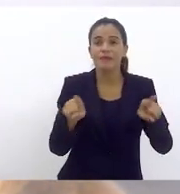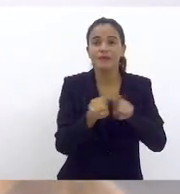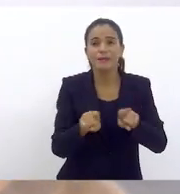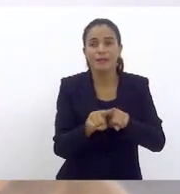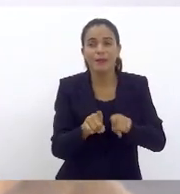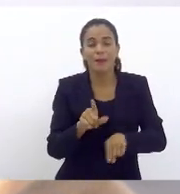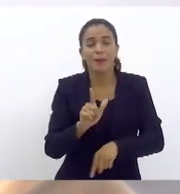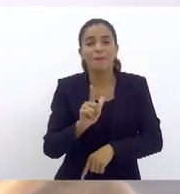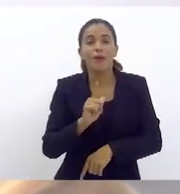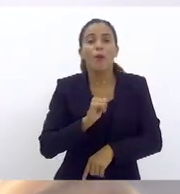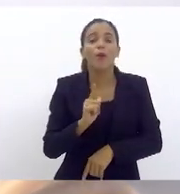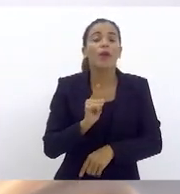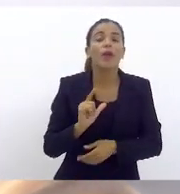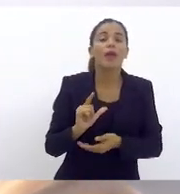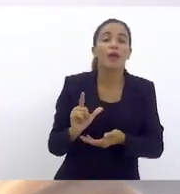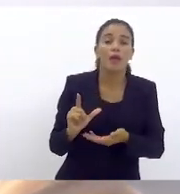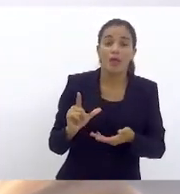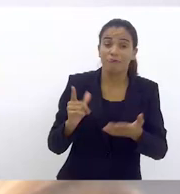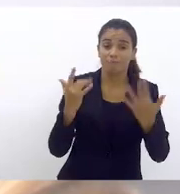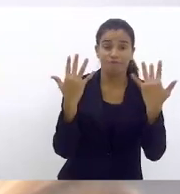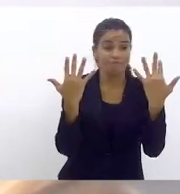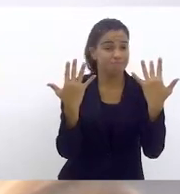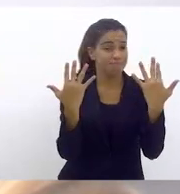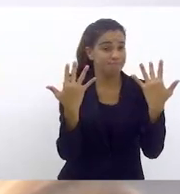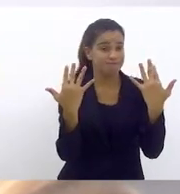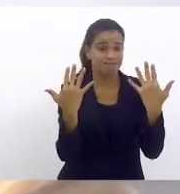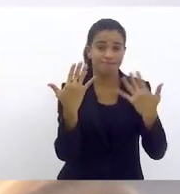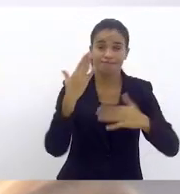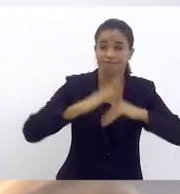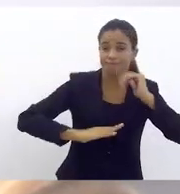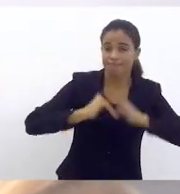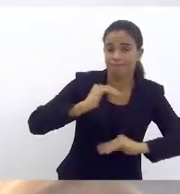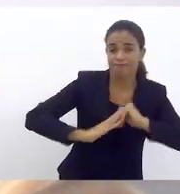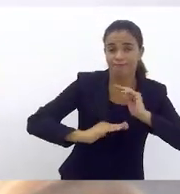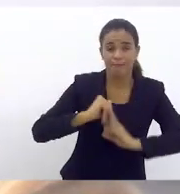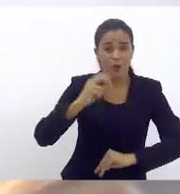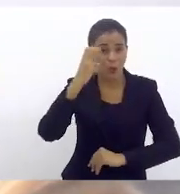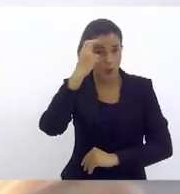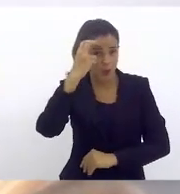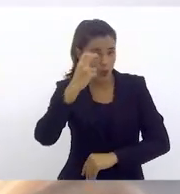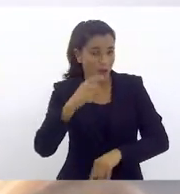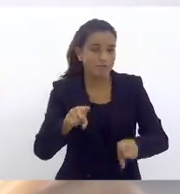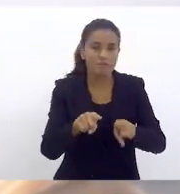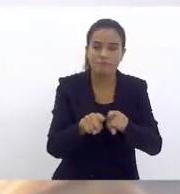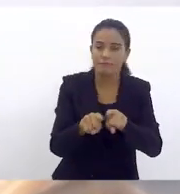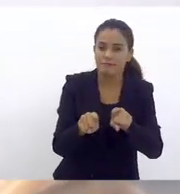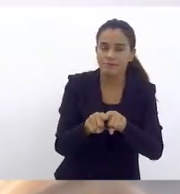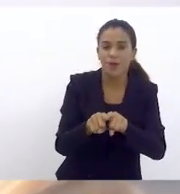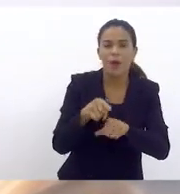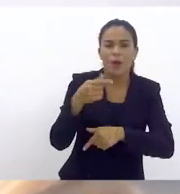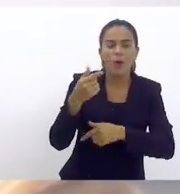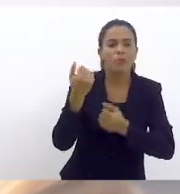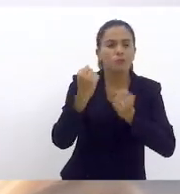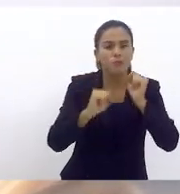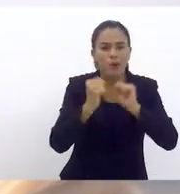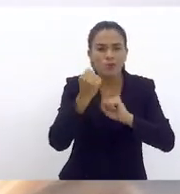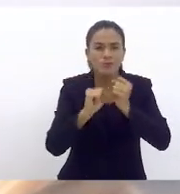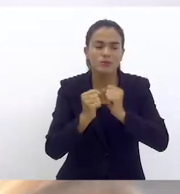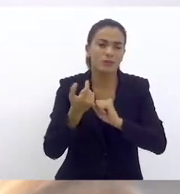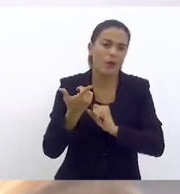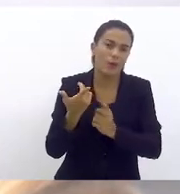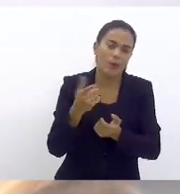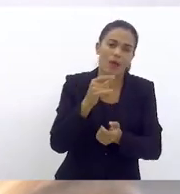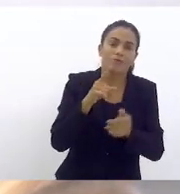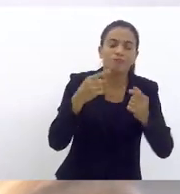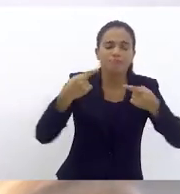bastante capital humano e capital cultural no sentido de produção estimulada sobre o debate